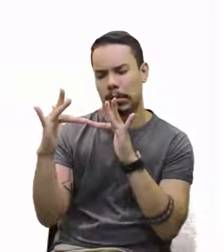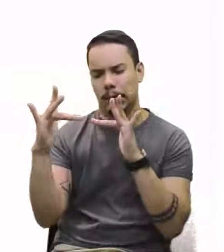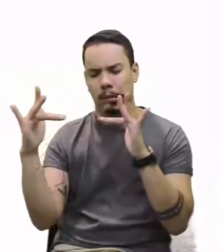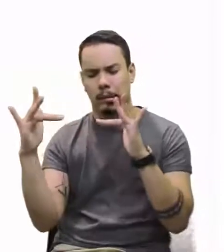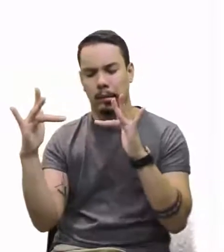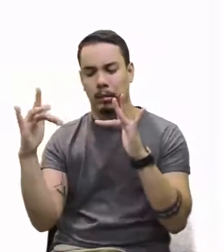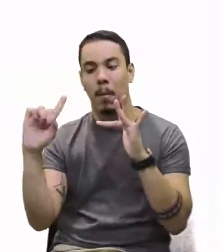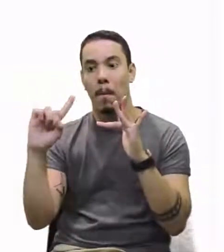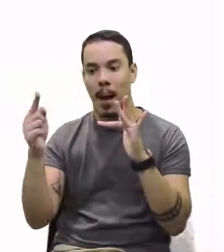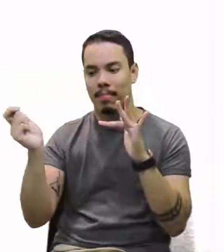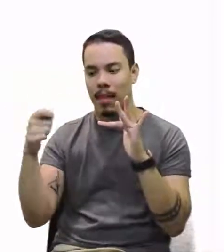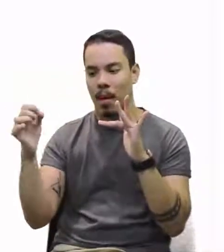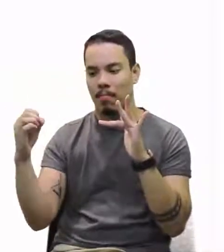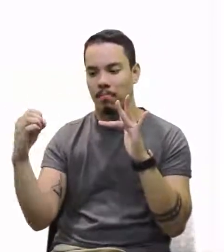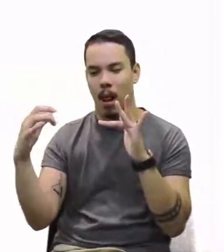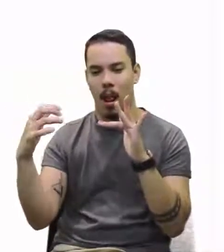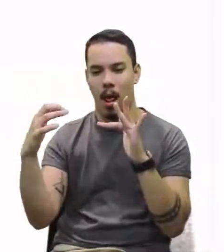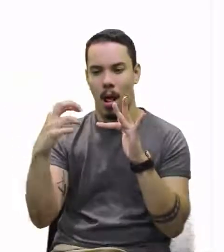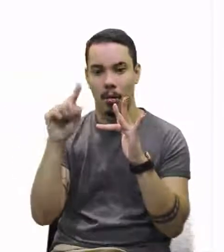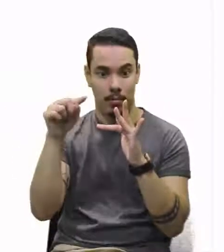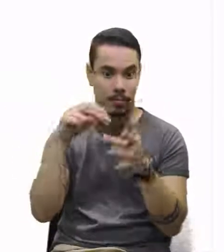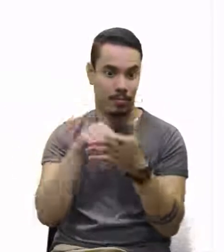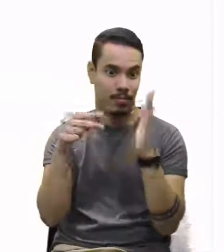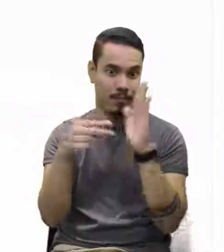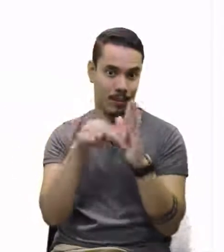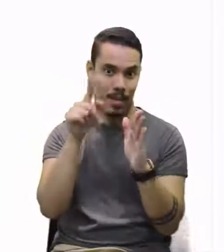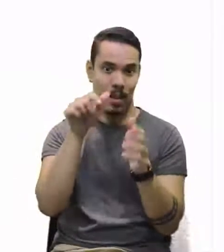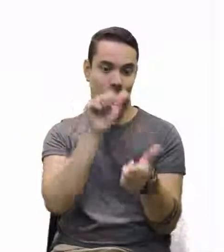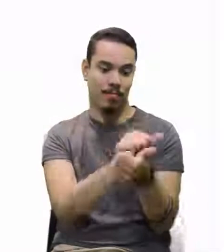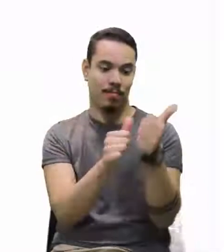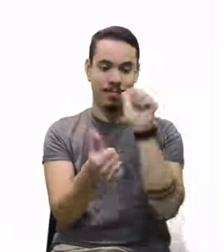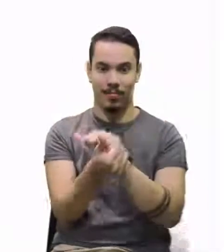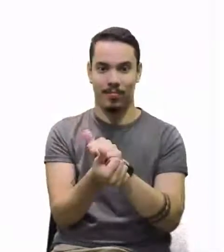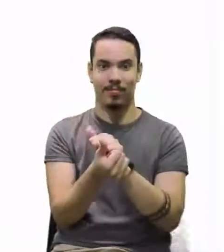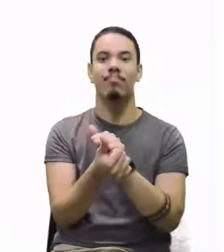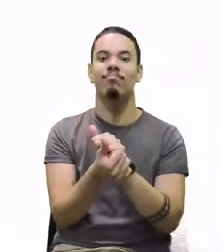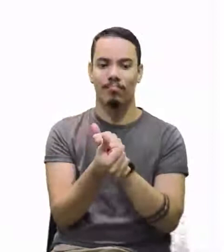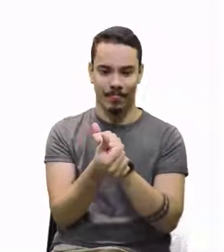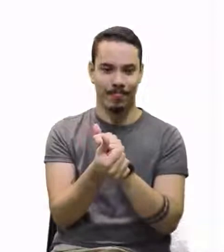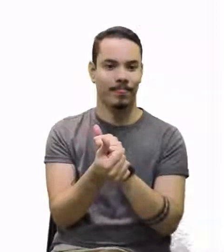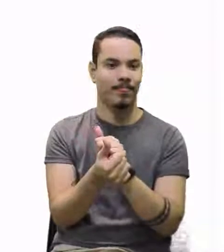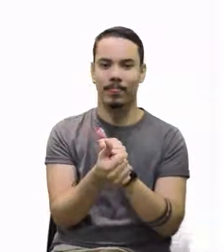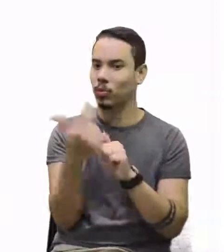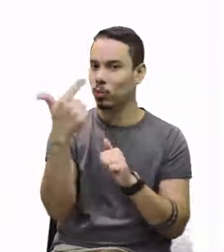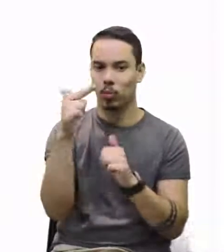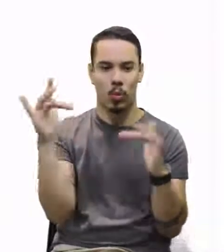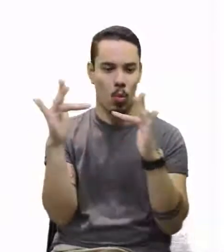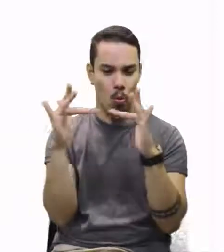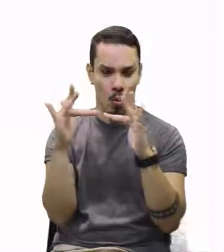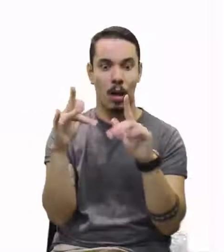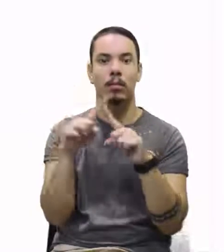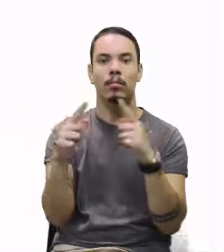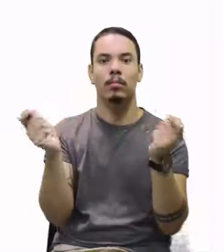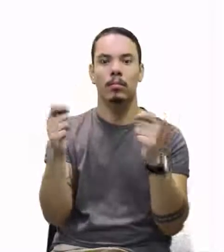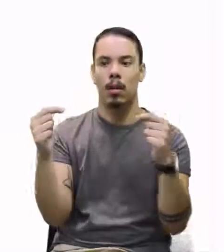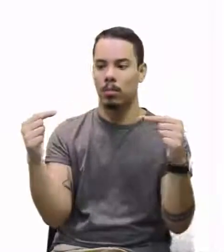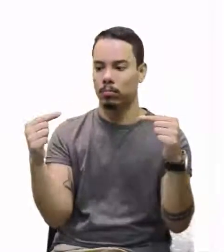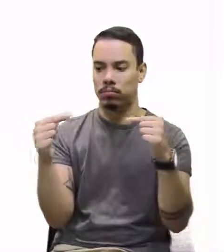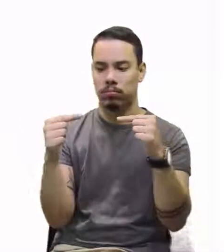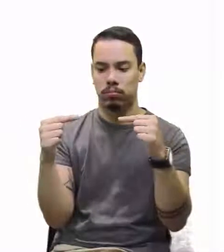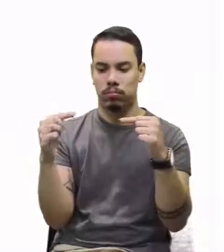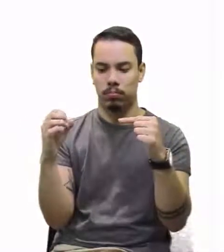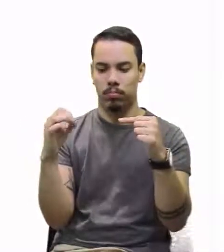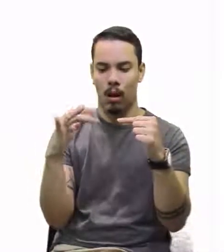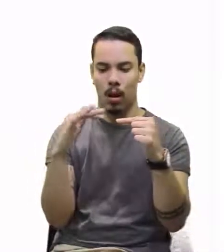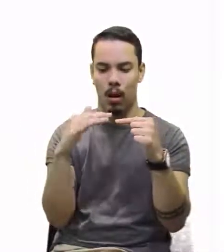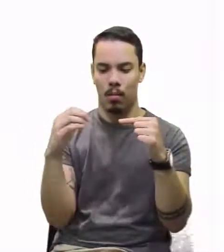o sistema dos transformadores que nós temos, tá? Então, não tem aqui um contato físico entre uma e outra. Por